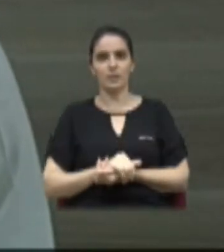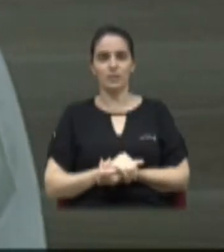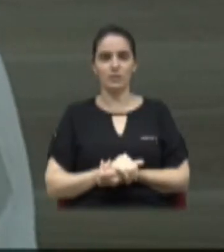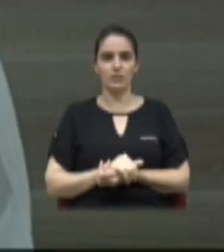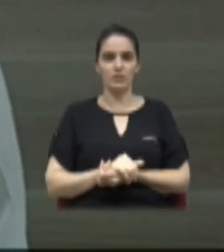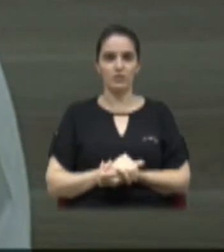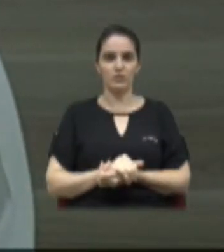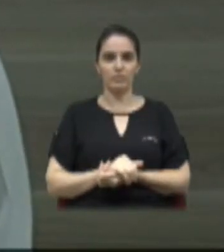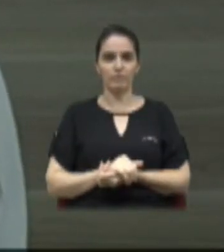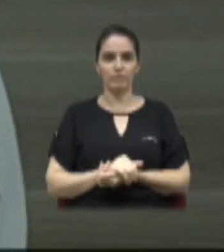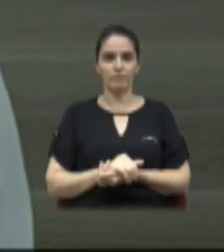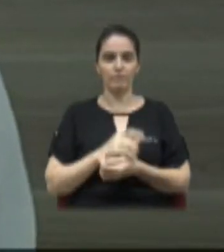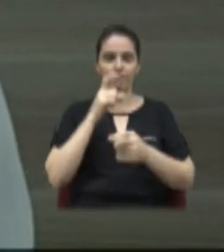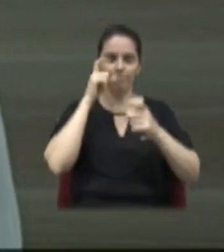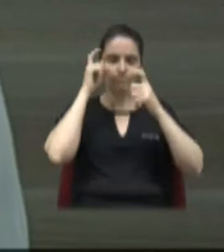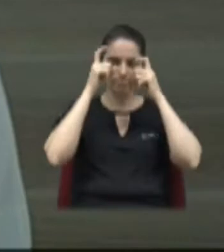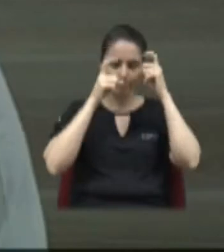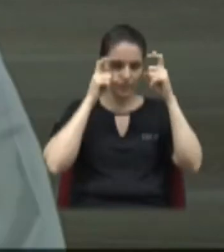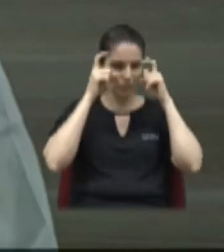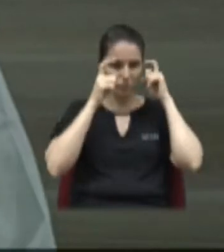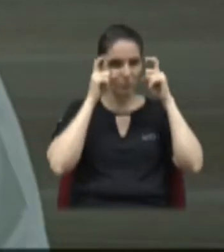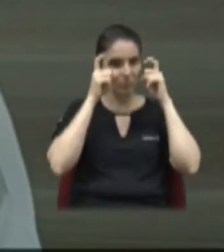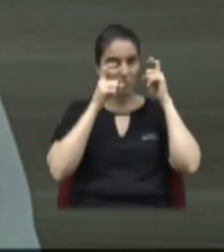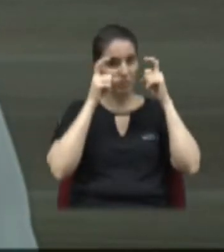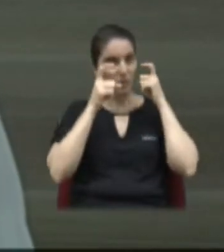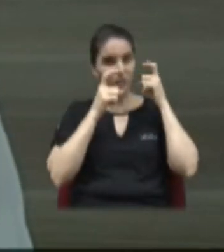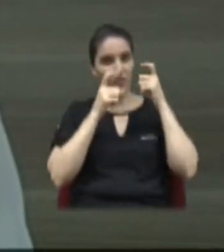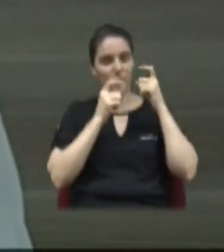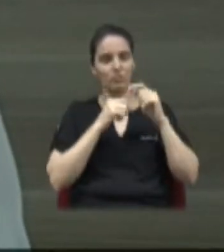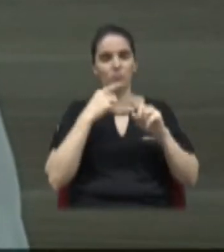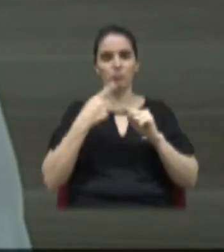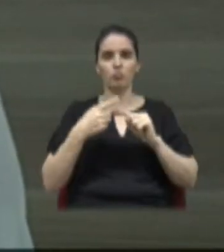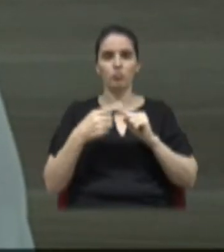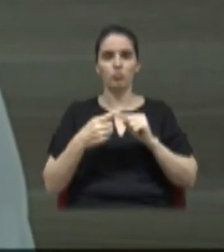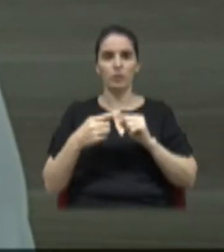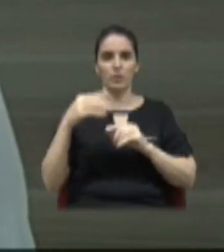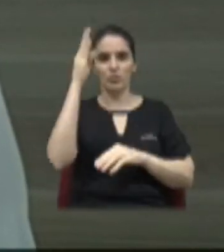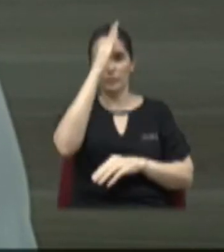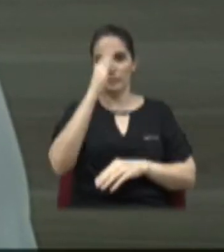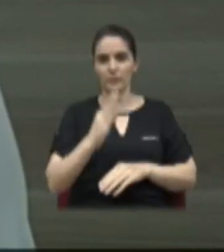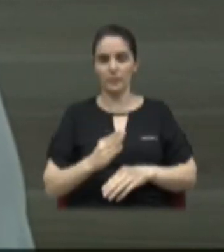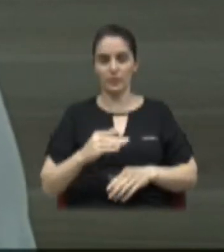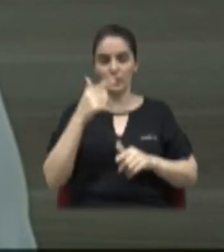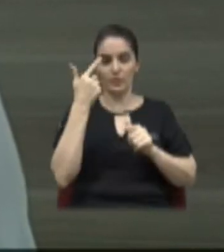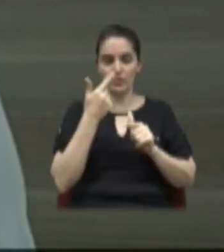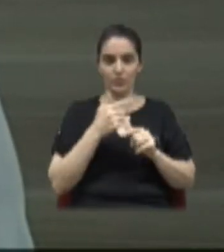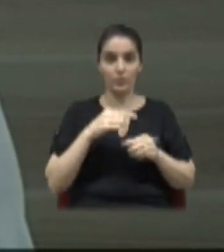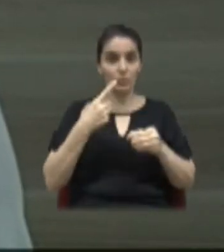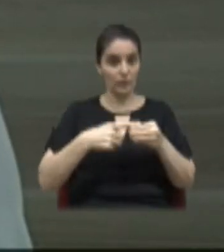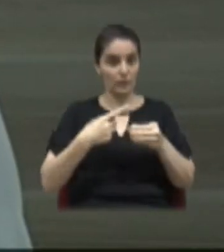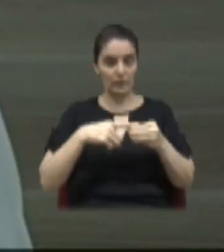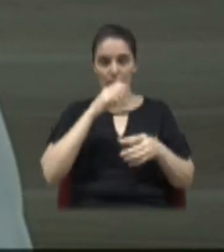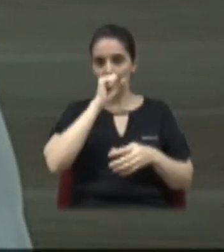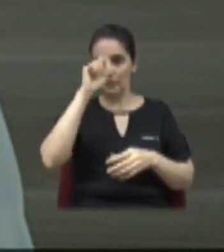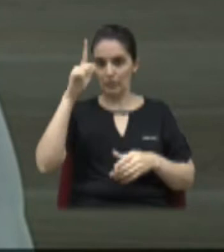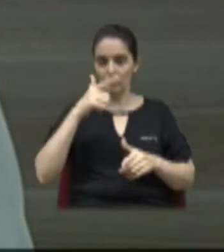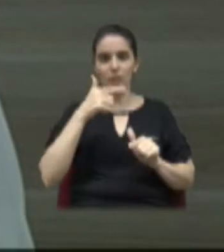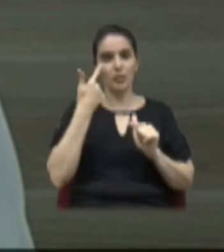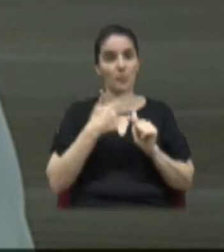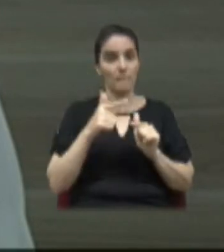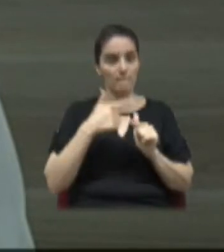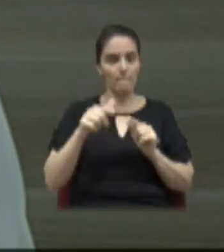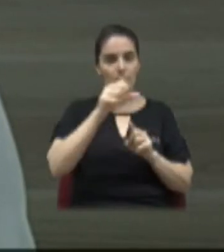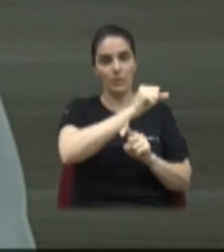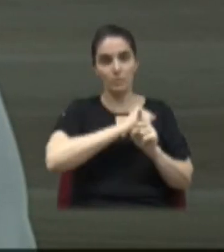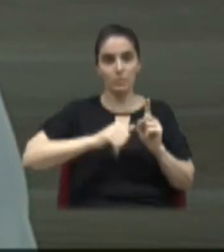que enfrenta hoje a situação, um problema social, cultural gravíssimo da nossa cidade, então a gente sabe